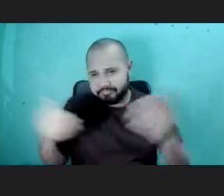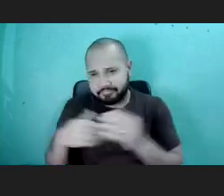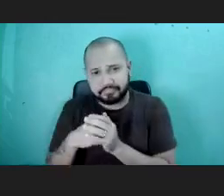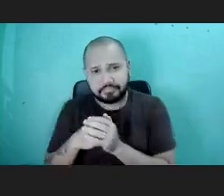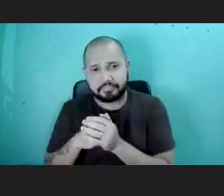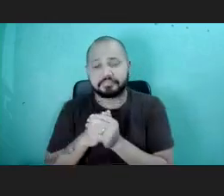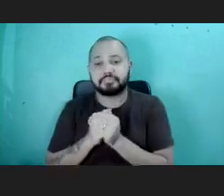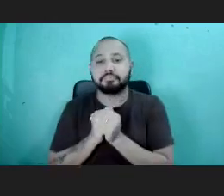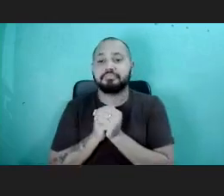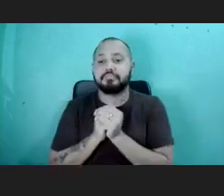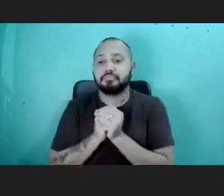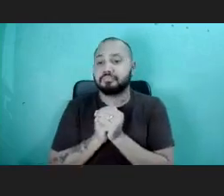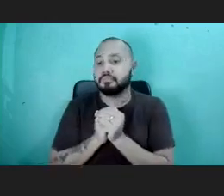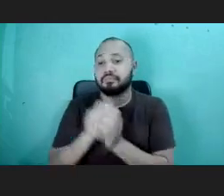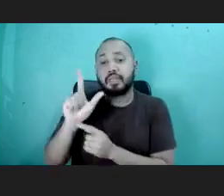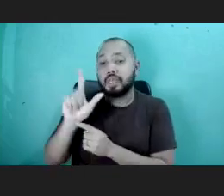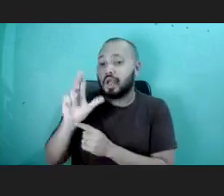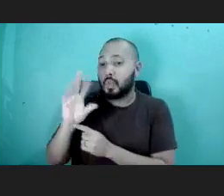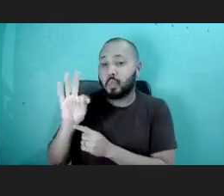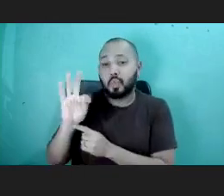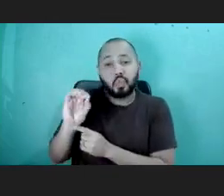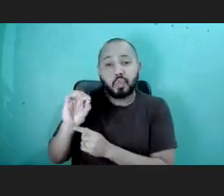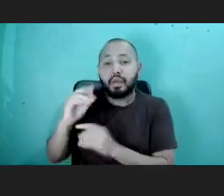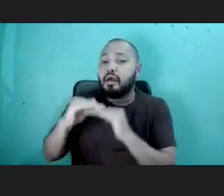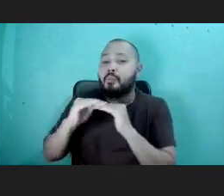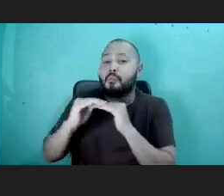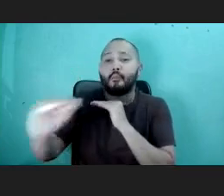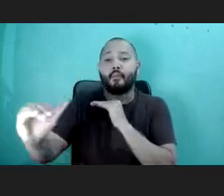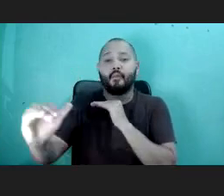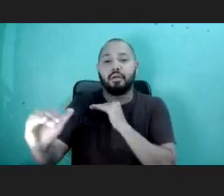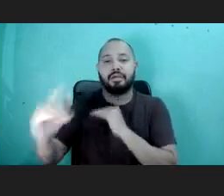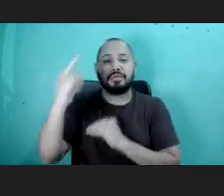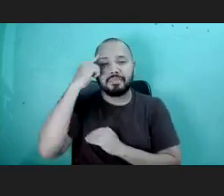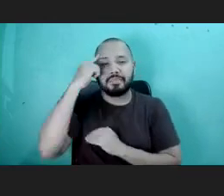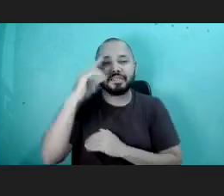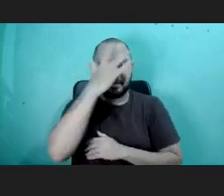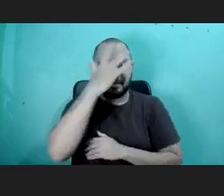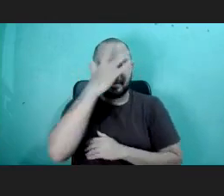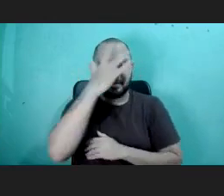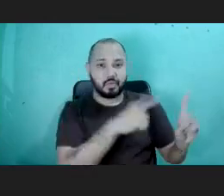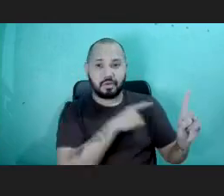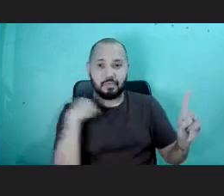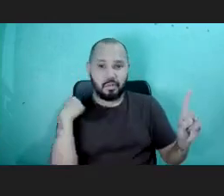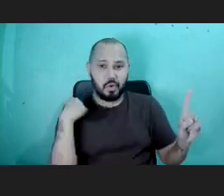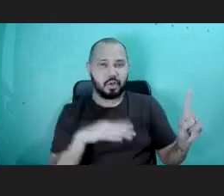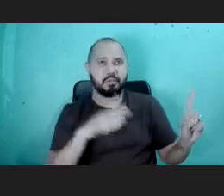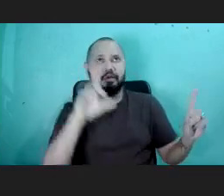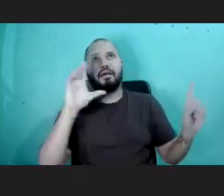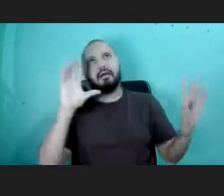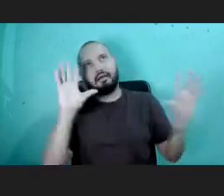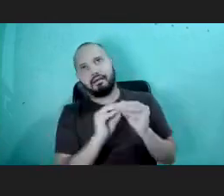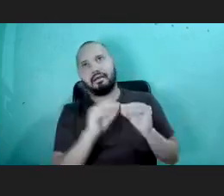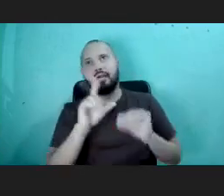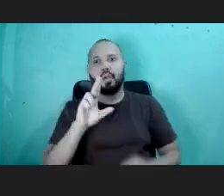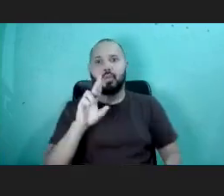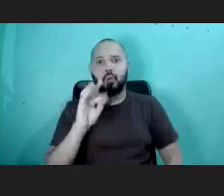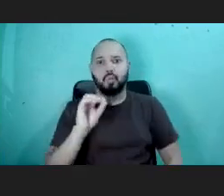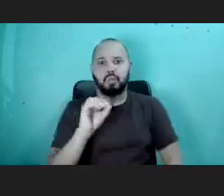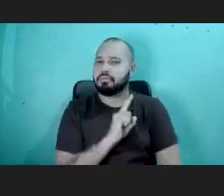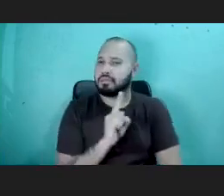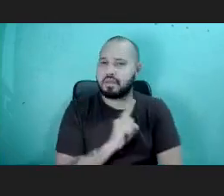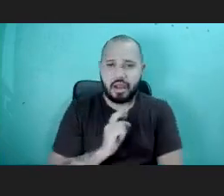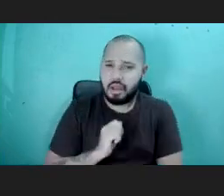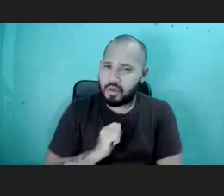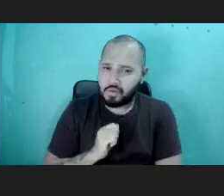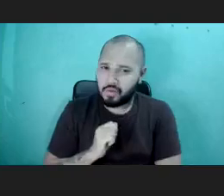O luto é uma constante, né? A gente não vive o luto só quando a gente perde alguém, de uma morte, morrida, né? A gente também